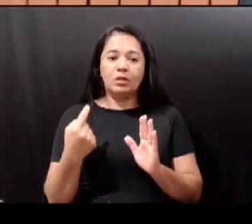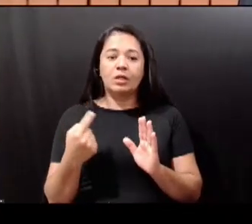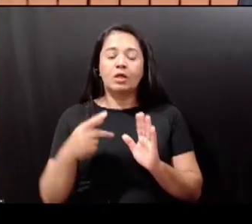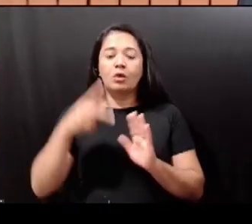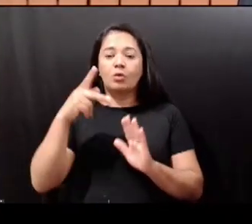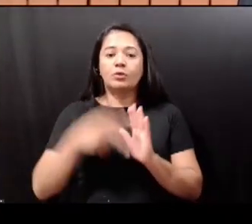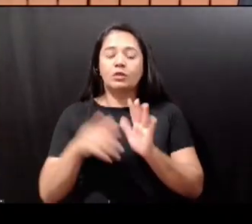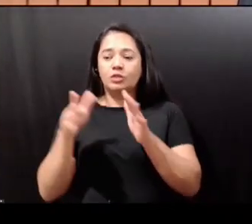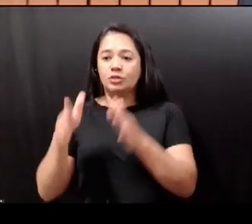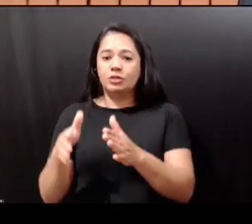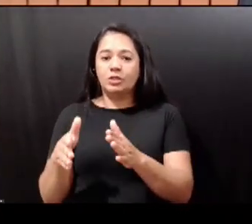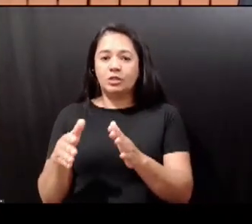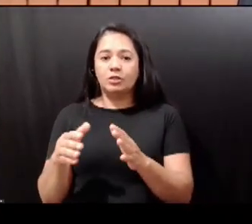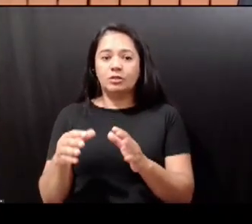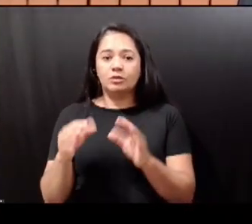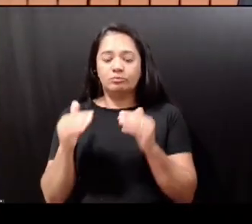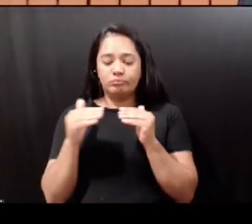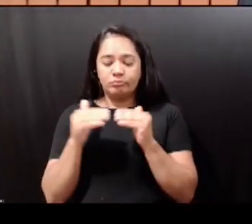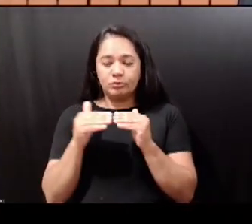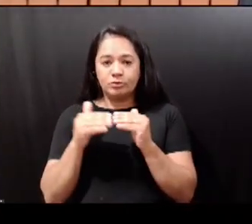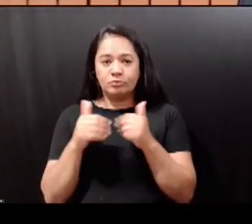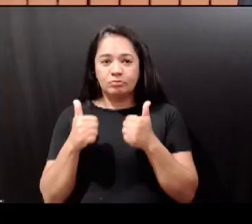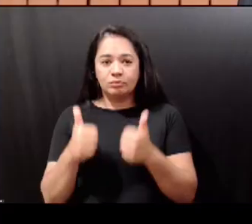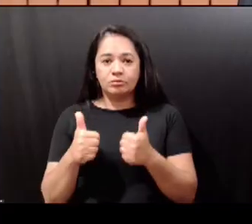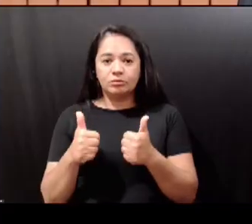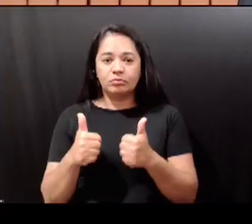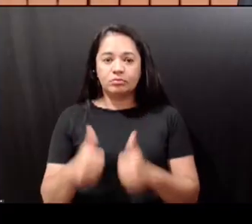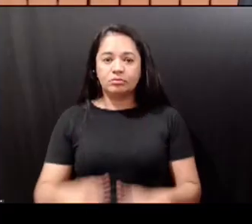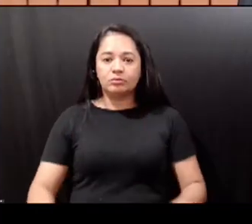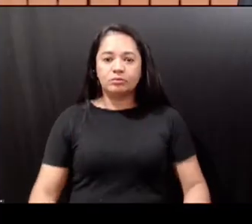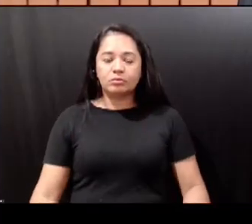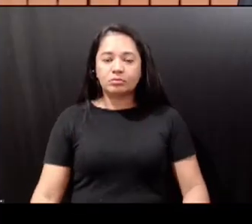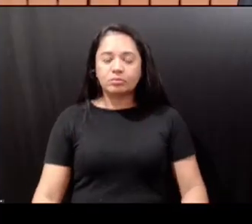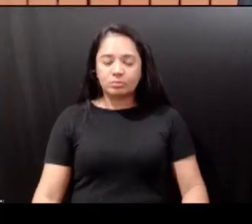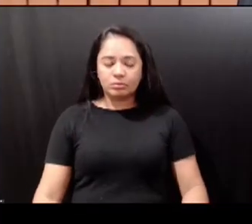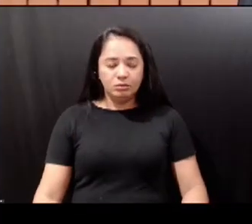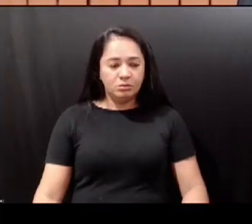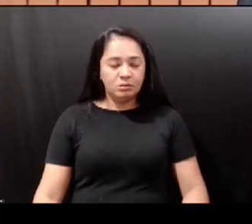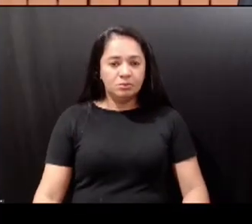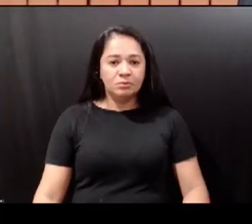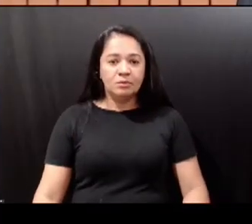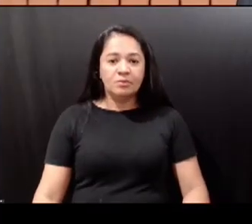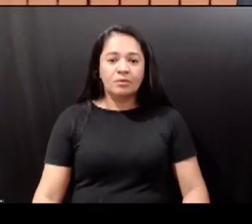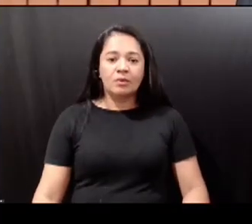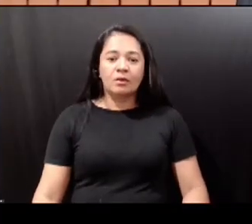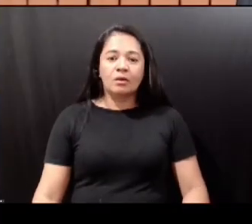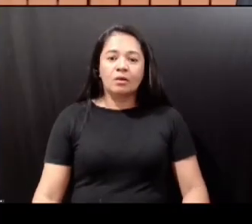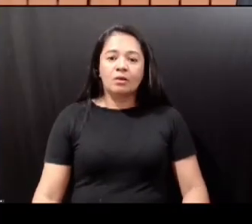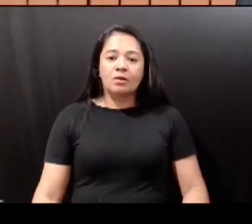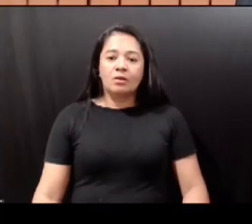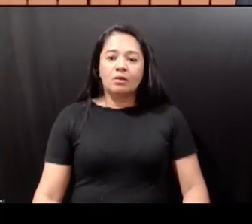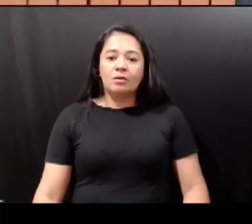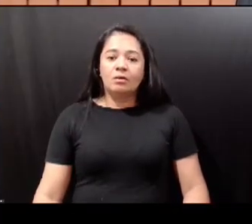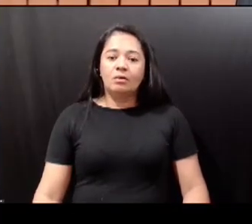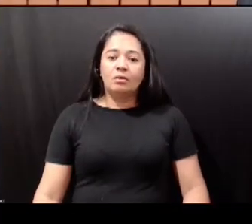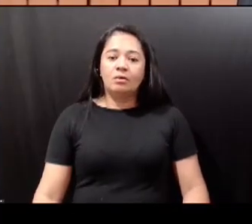forma coerente nesse plenário para ser votado. E aqui também, já em concordância com os